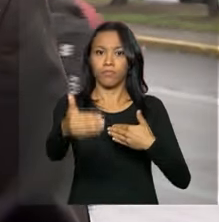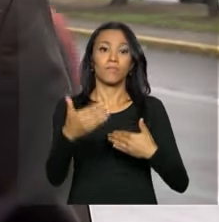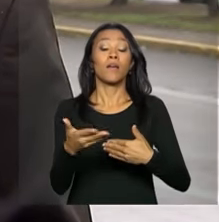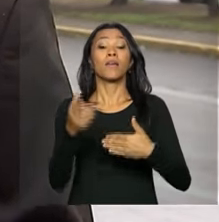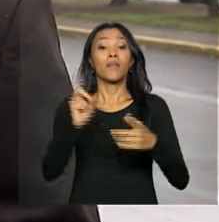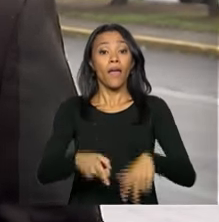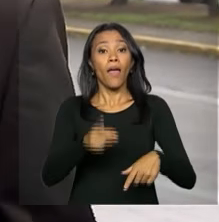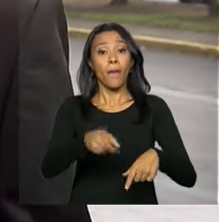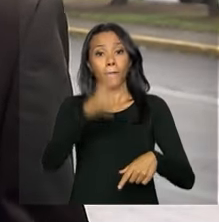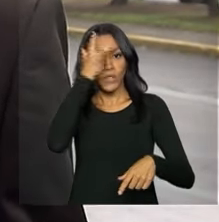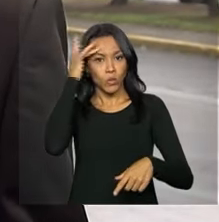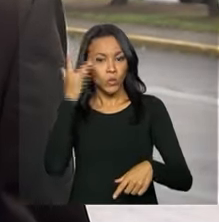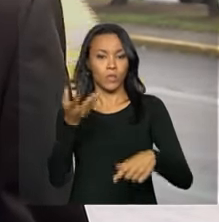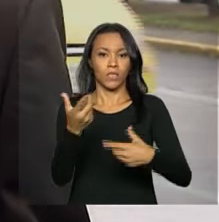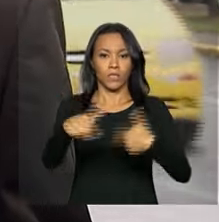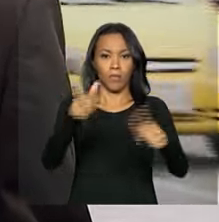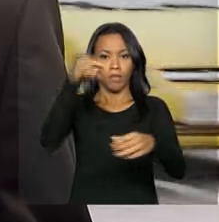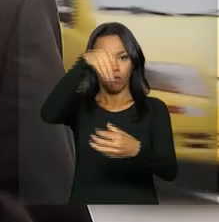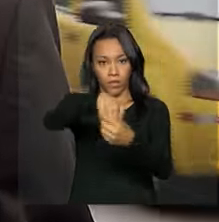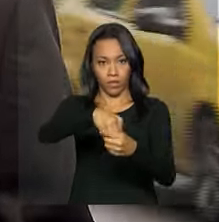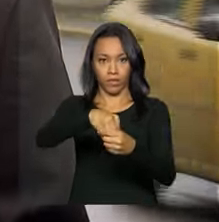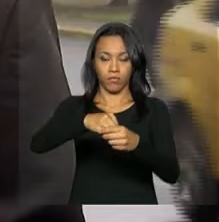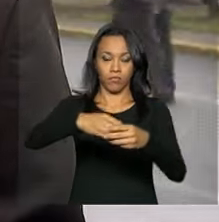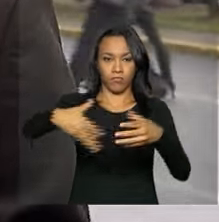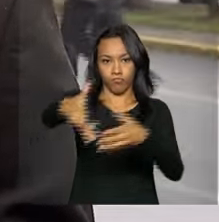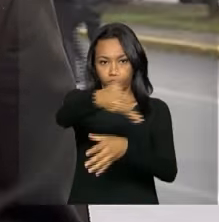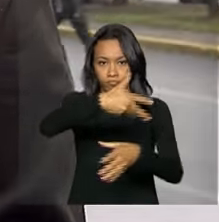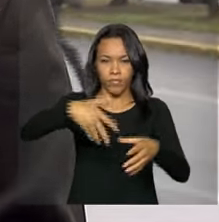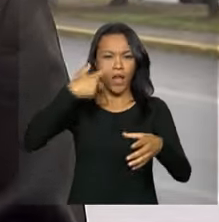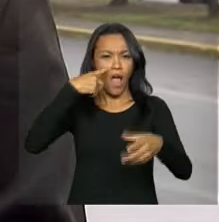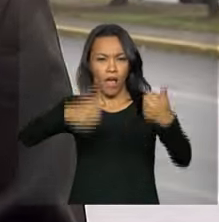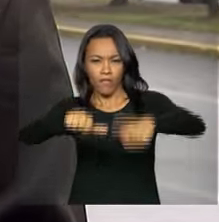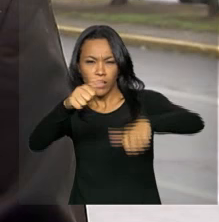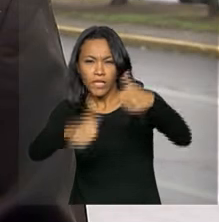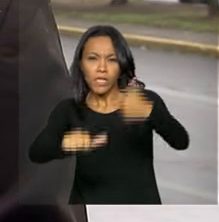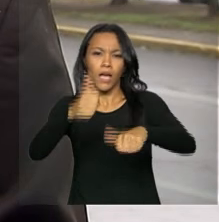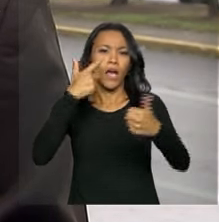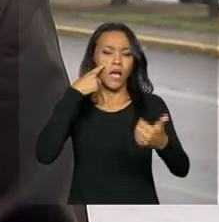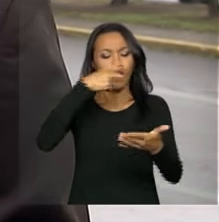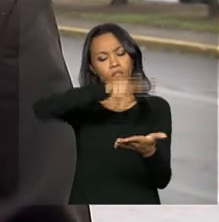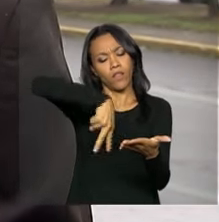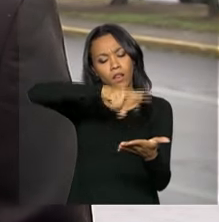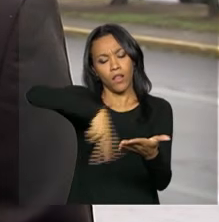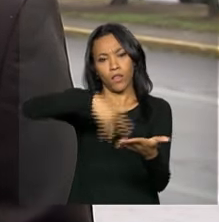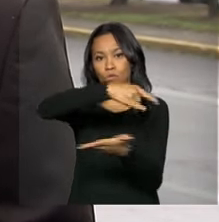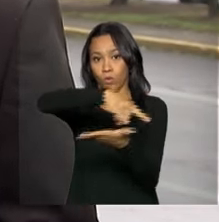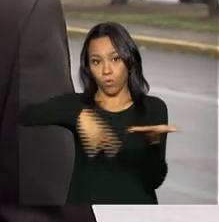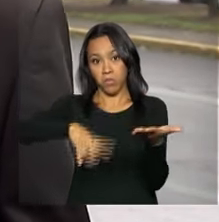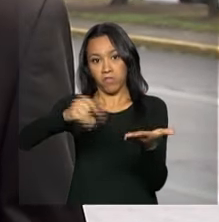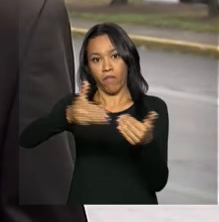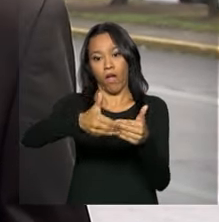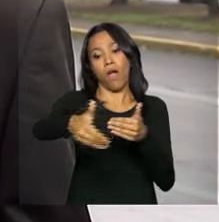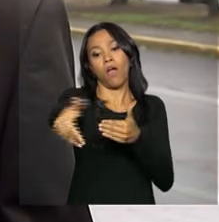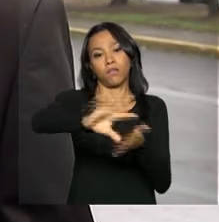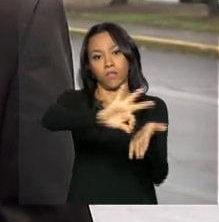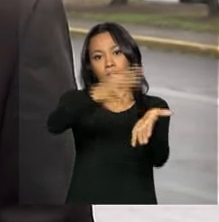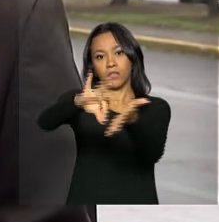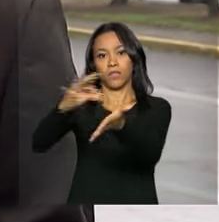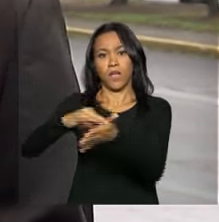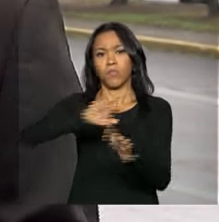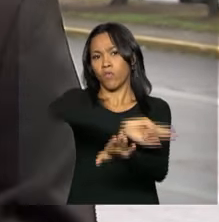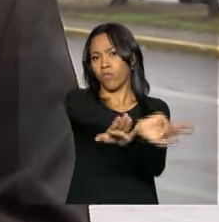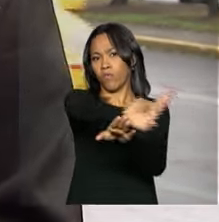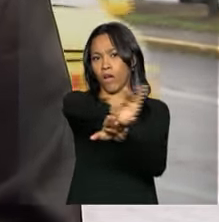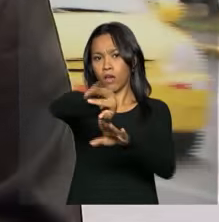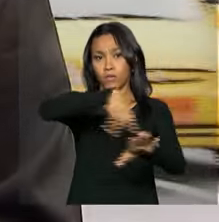são funcionários de alto escalão encarregados de avaliar e negociar os documentos que vão ser assinados pelos chefes de Estado